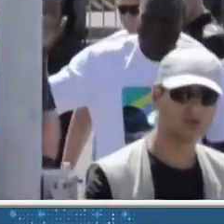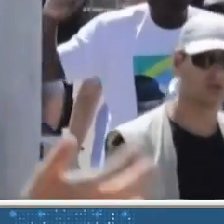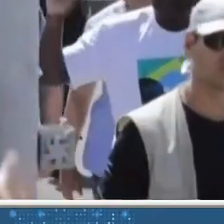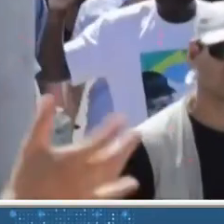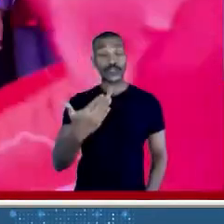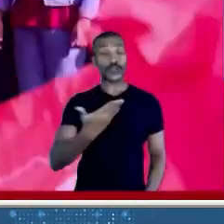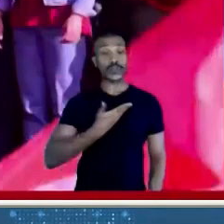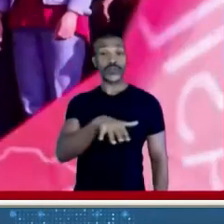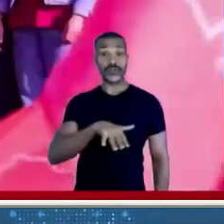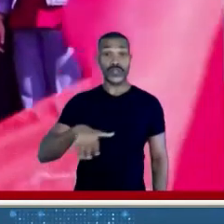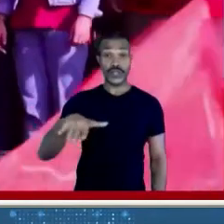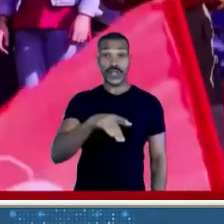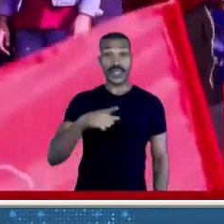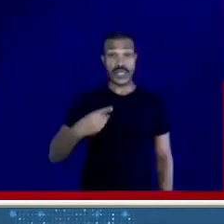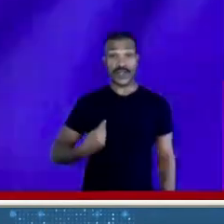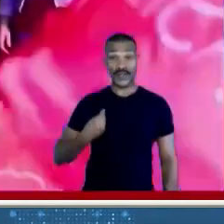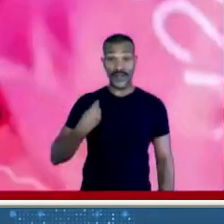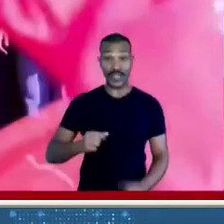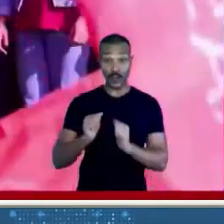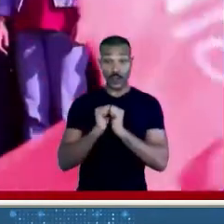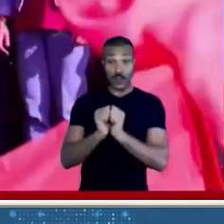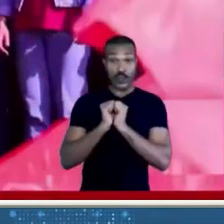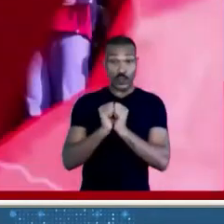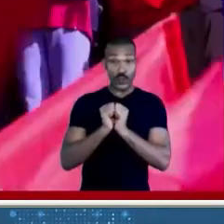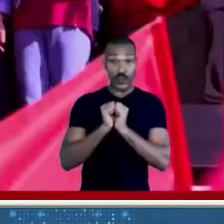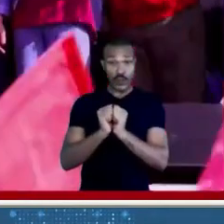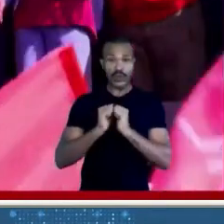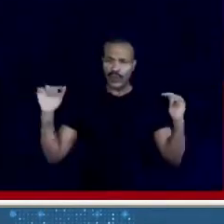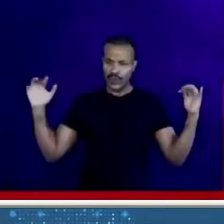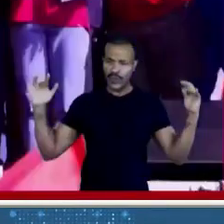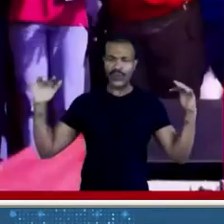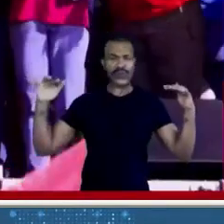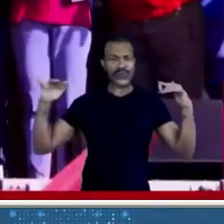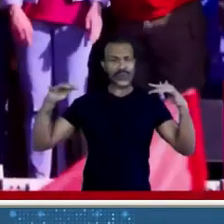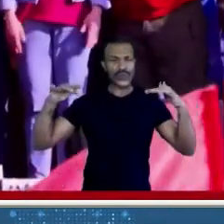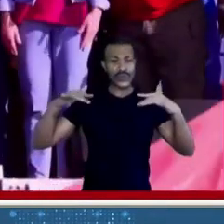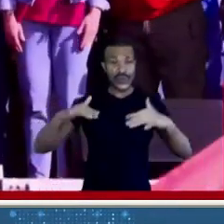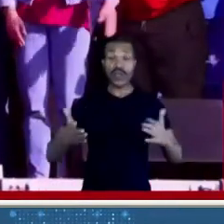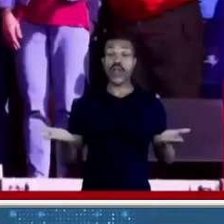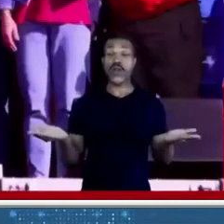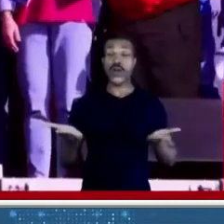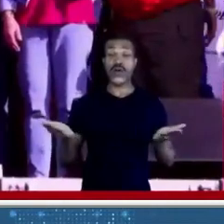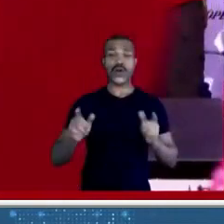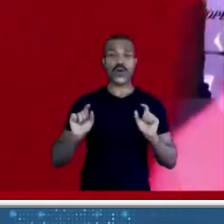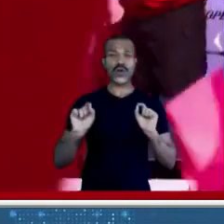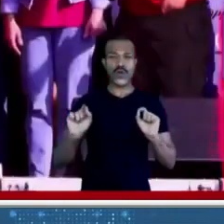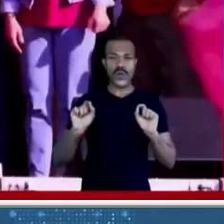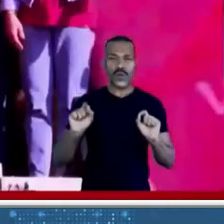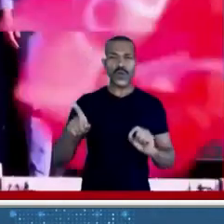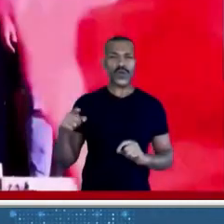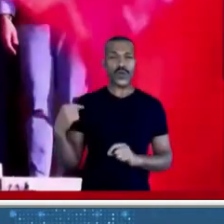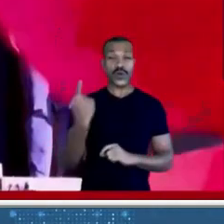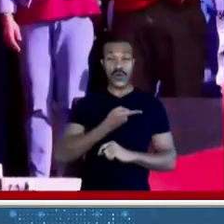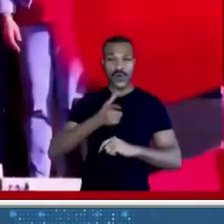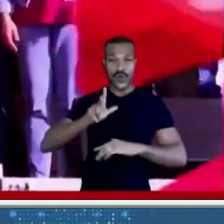ele alegava que iria todos os debates, ele não fugiria dos debates. Então fica essa discussão hoje, se vai ou não Certo. vai. A população quer